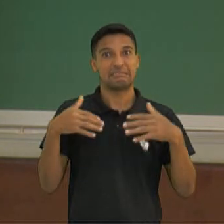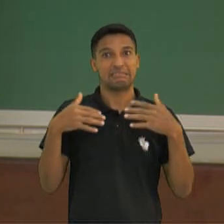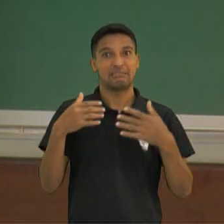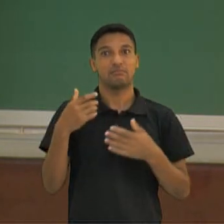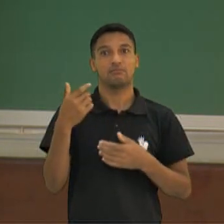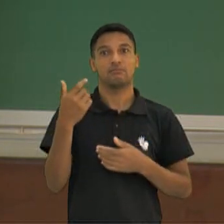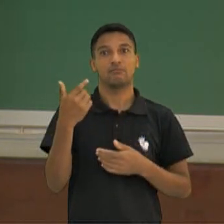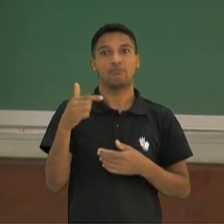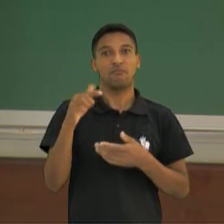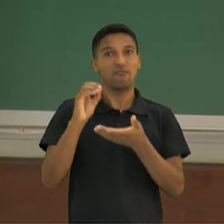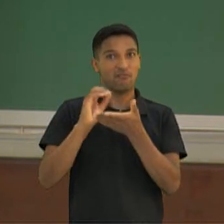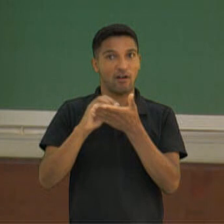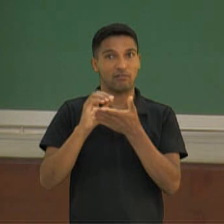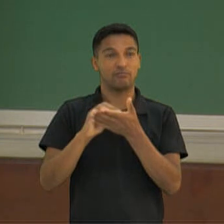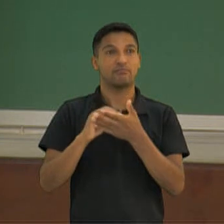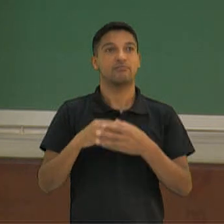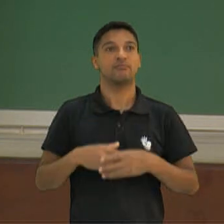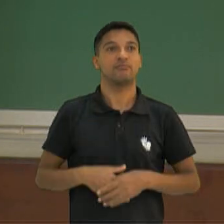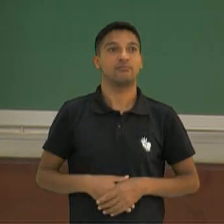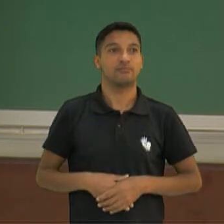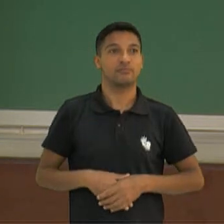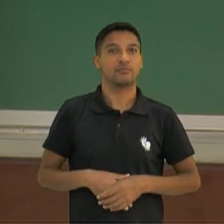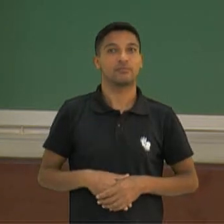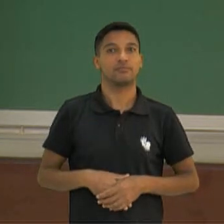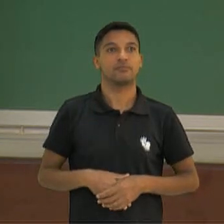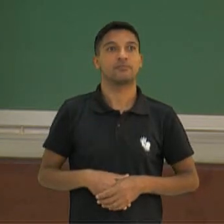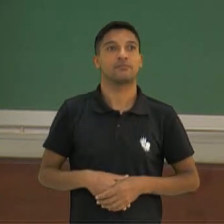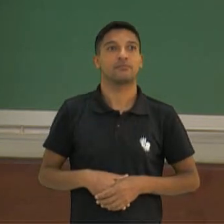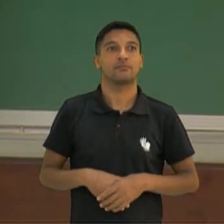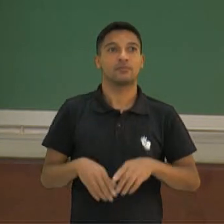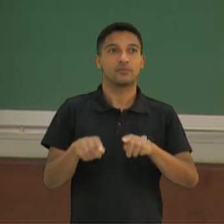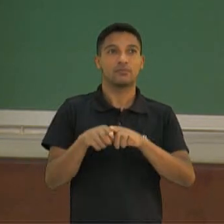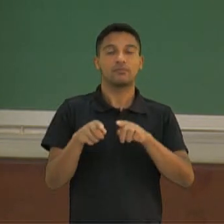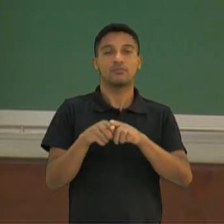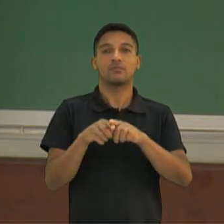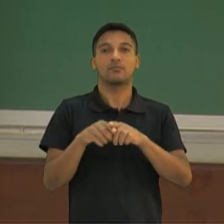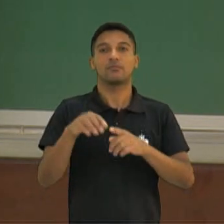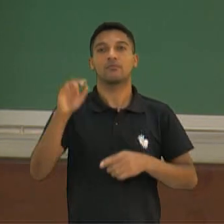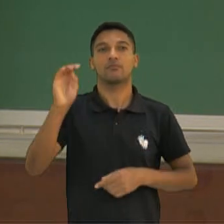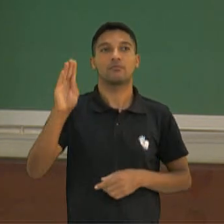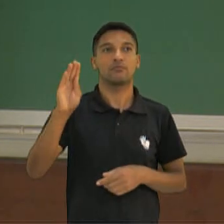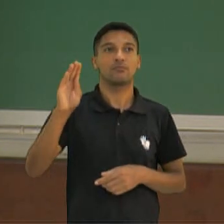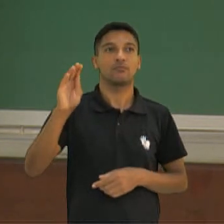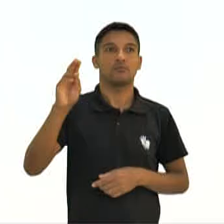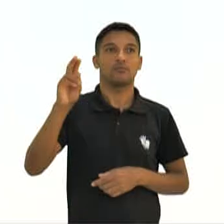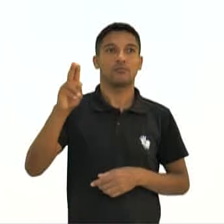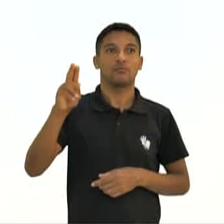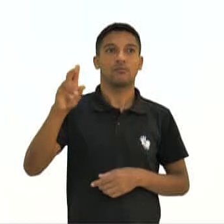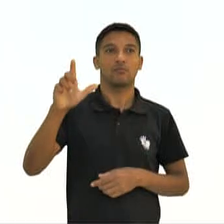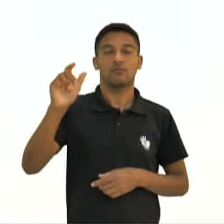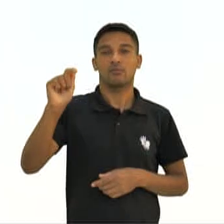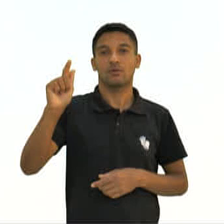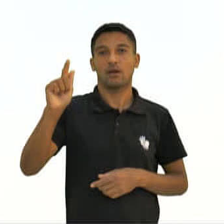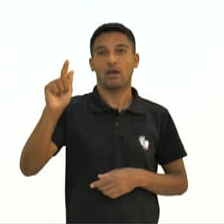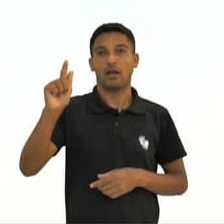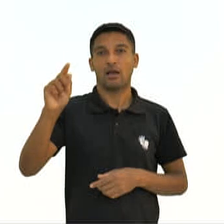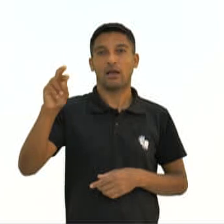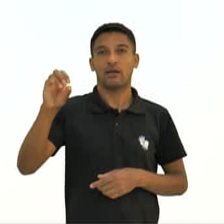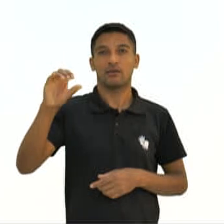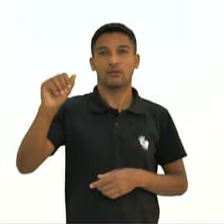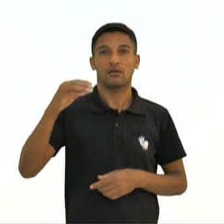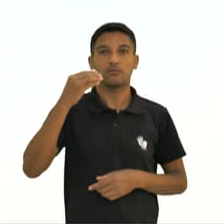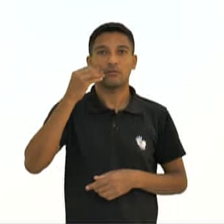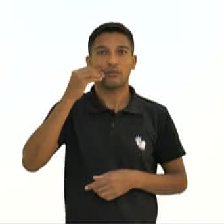característica dessa região. Sófia, na Bulgária, agora, neste ano, né, no mês de março, né, nós tivemos